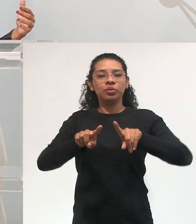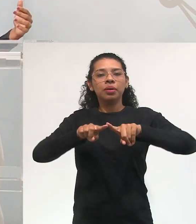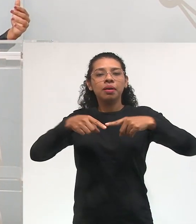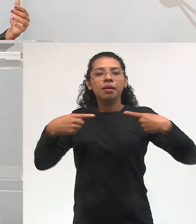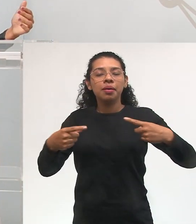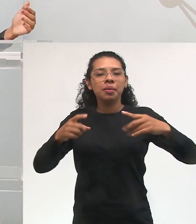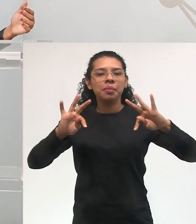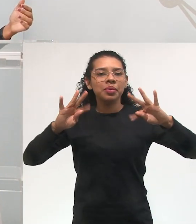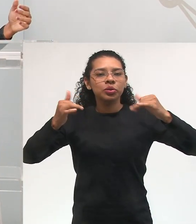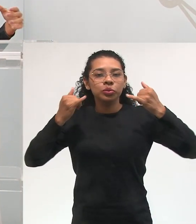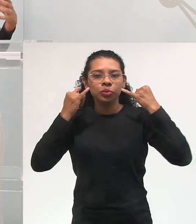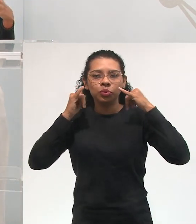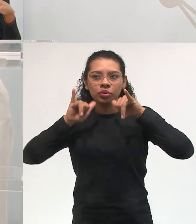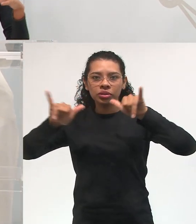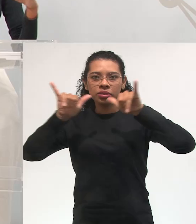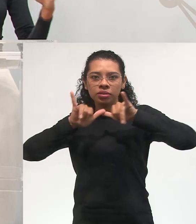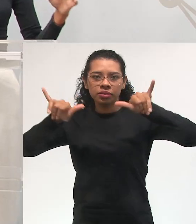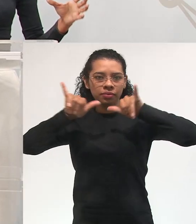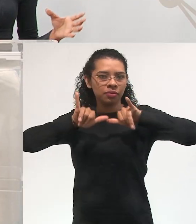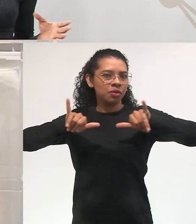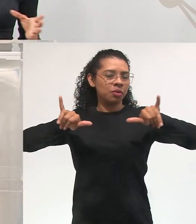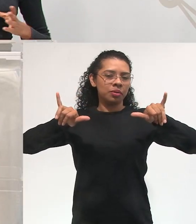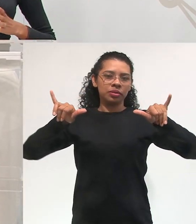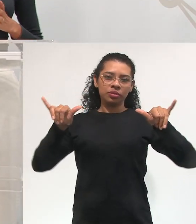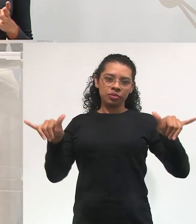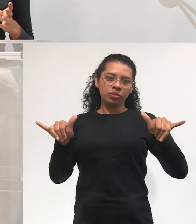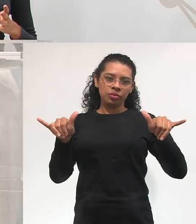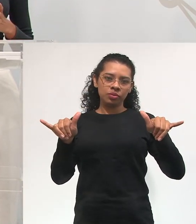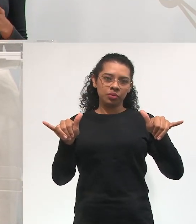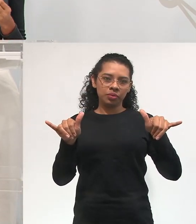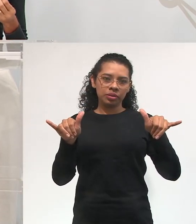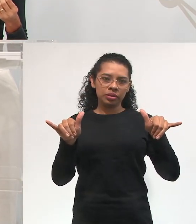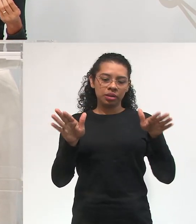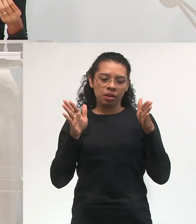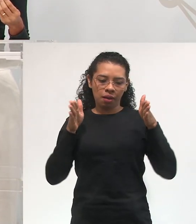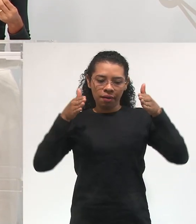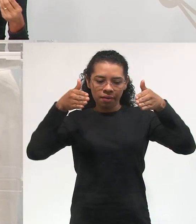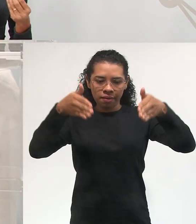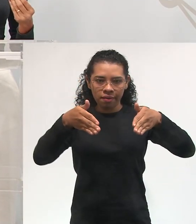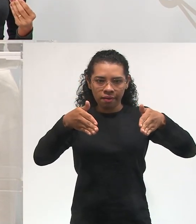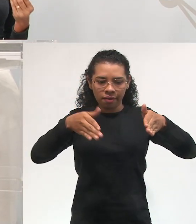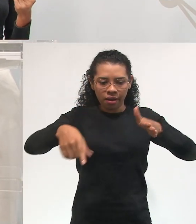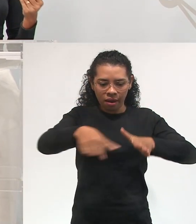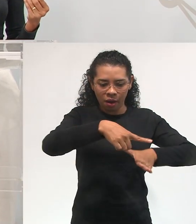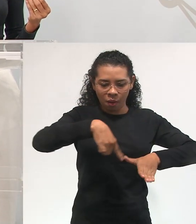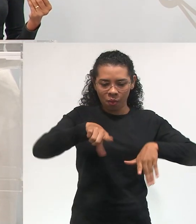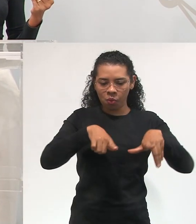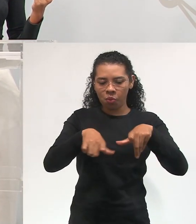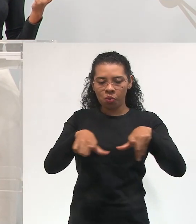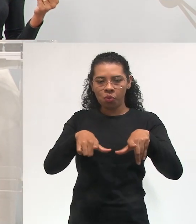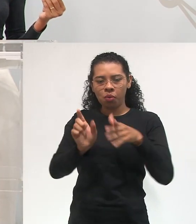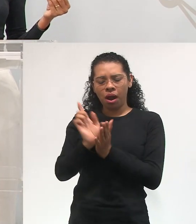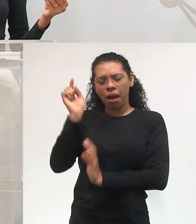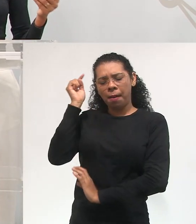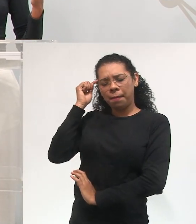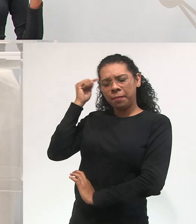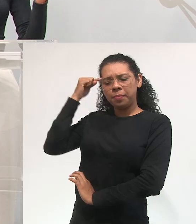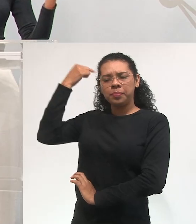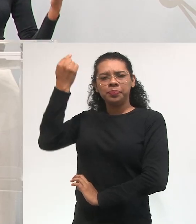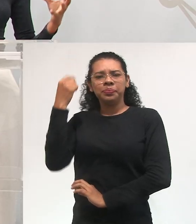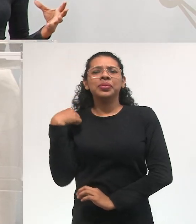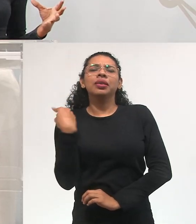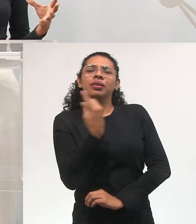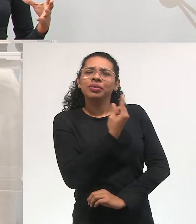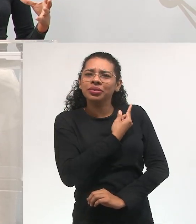dessas narrativas, que elas colocam o trabalhador nesse lugar de, poxa, isso é verdade, nós